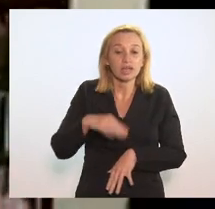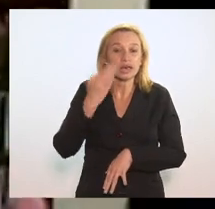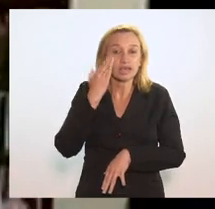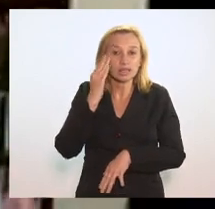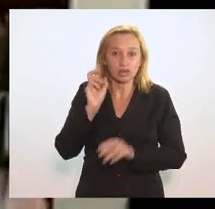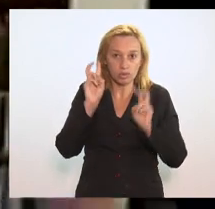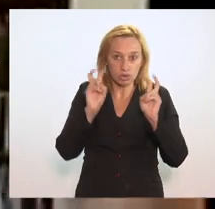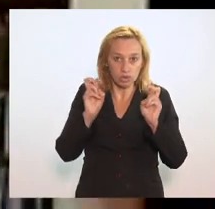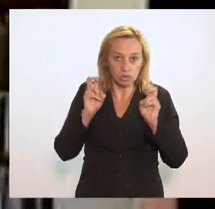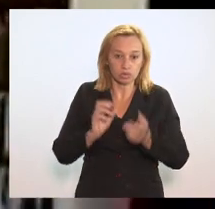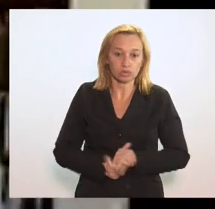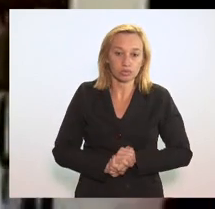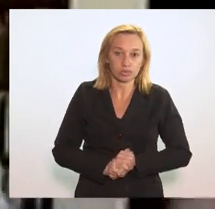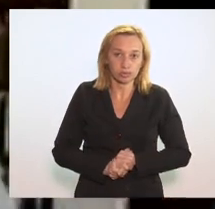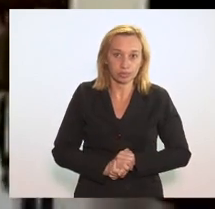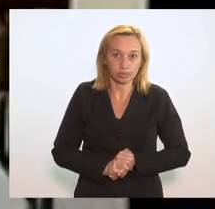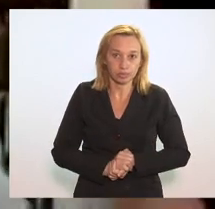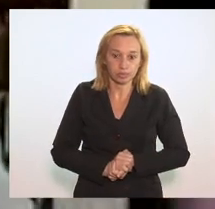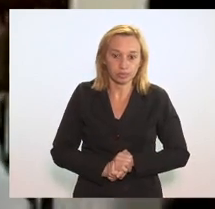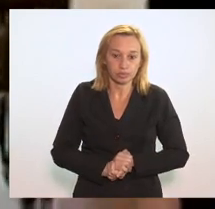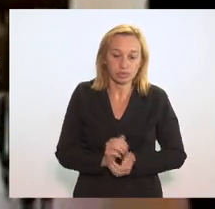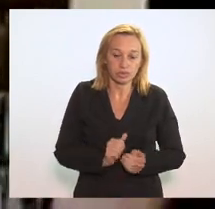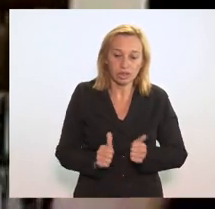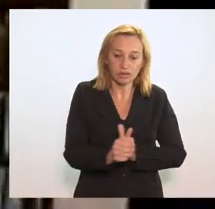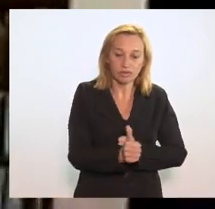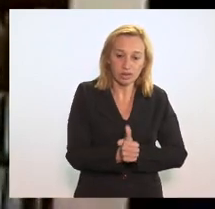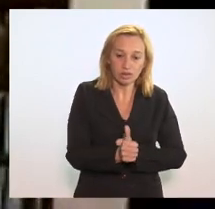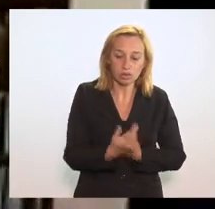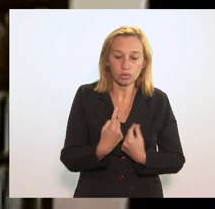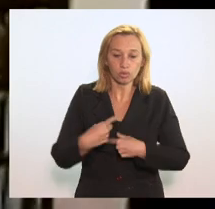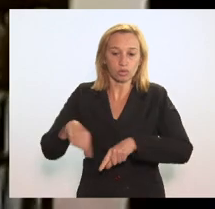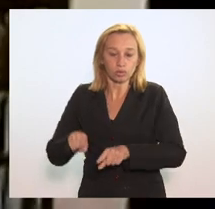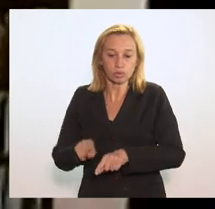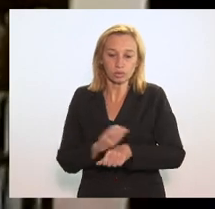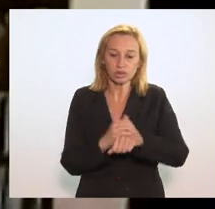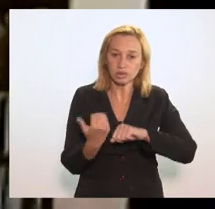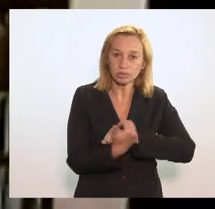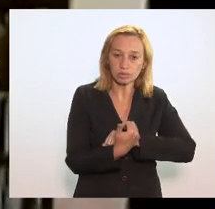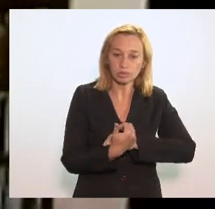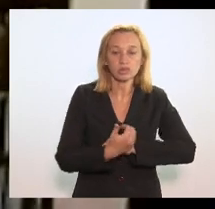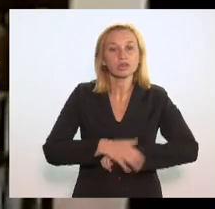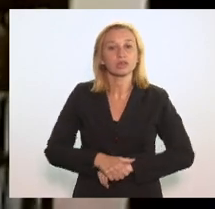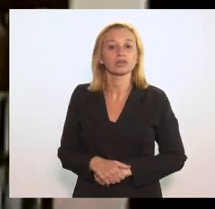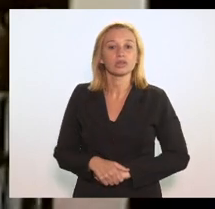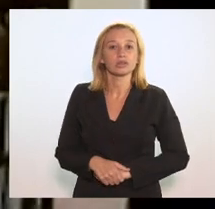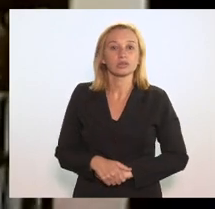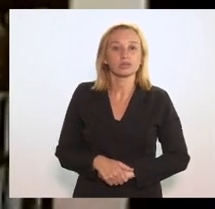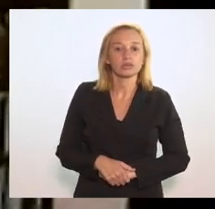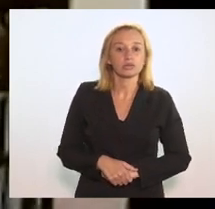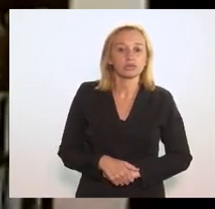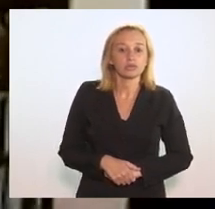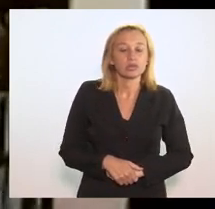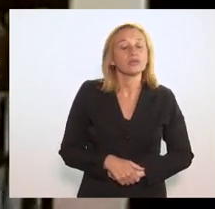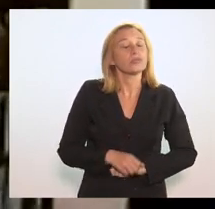assunto, por quem está na frente do combate à pandemia, quer dizer,